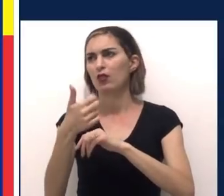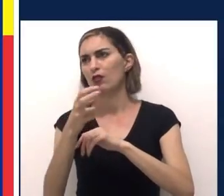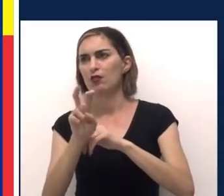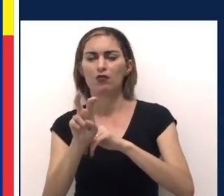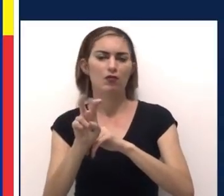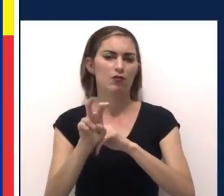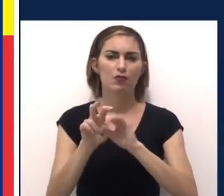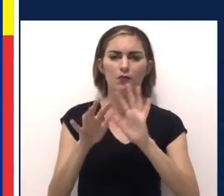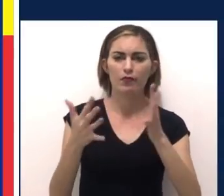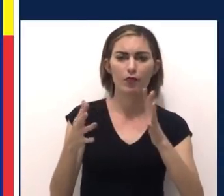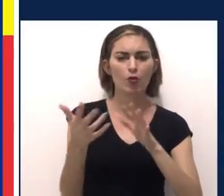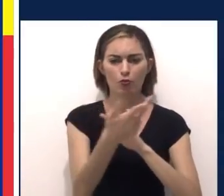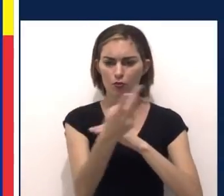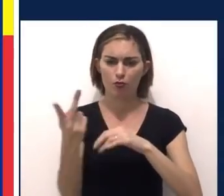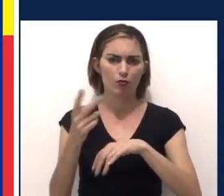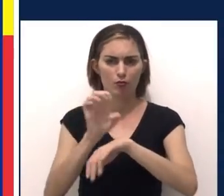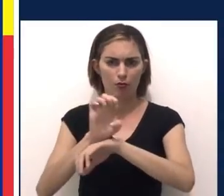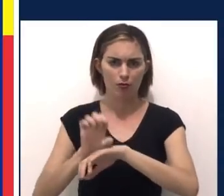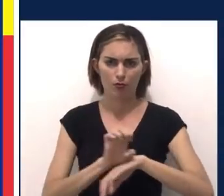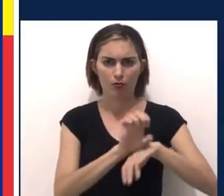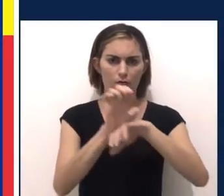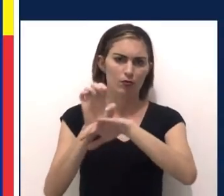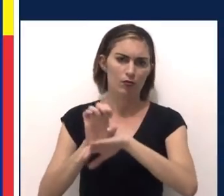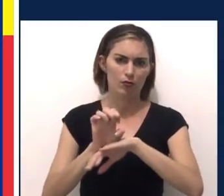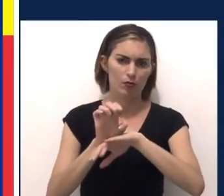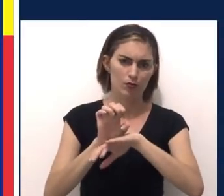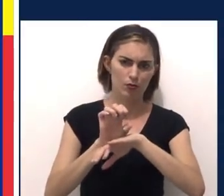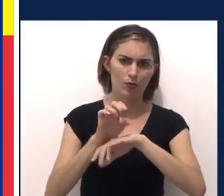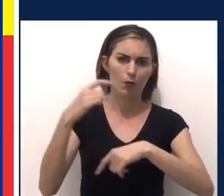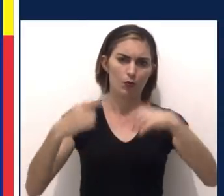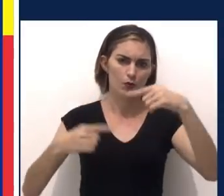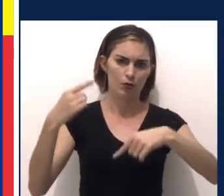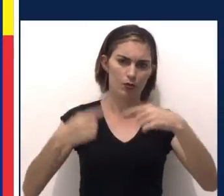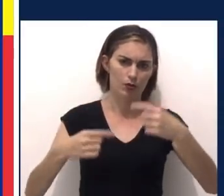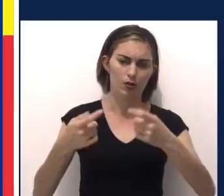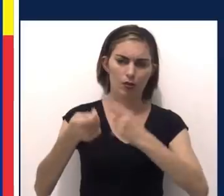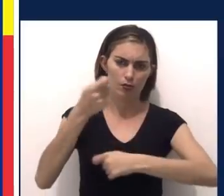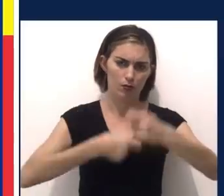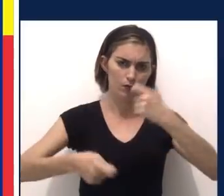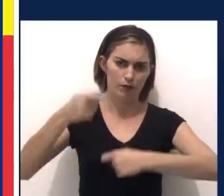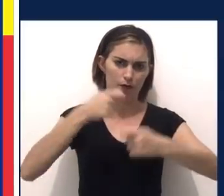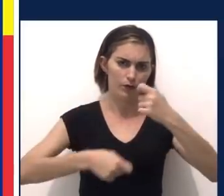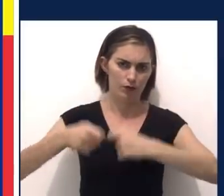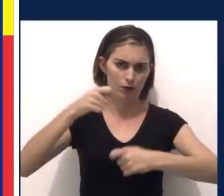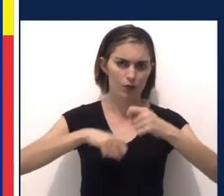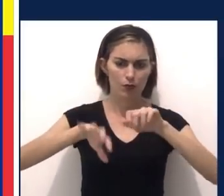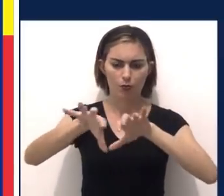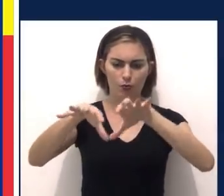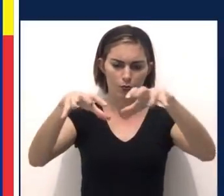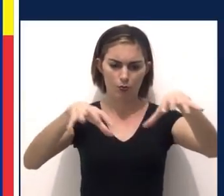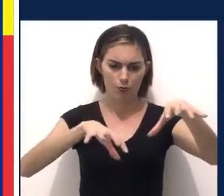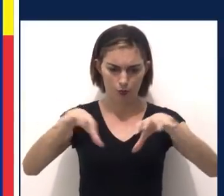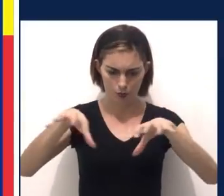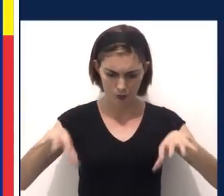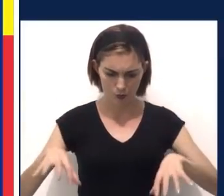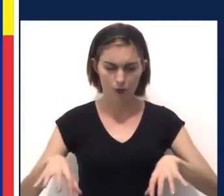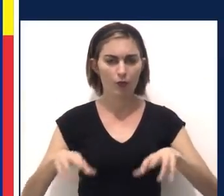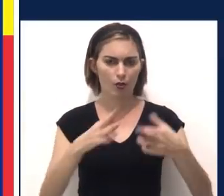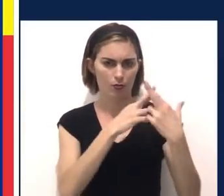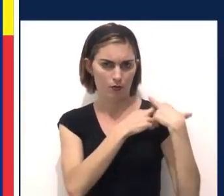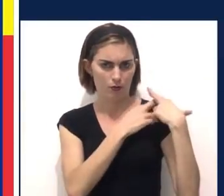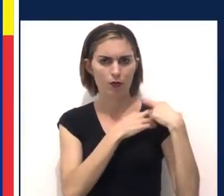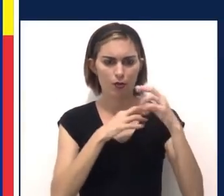XV. Então, esse Estado, na realidade, que é um organismo político, administrativo, com poder território